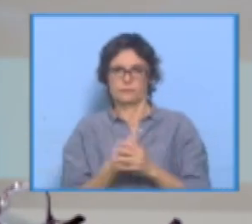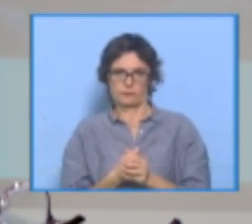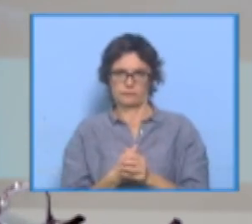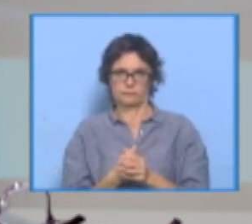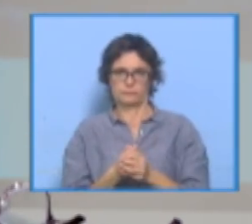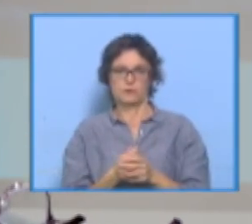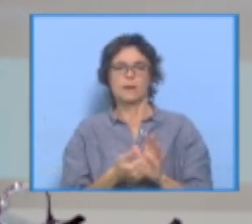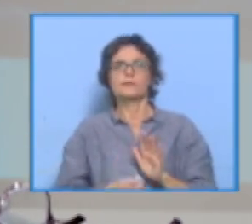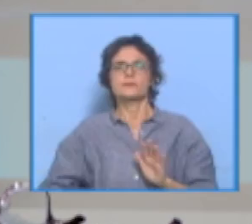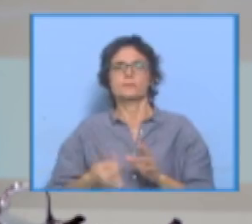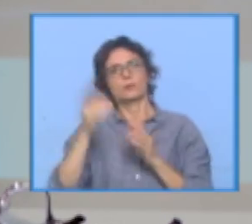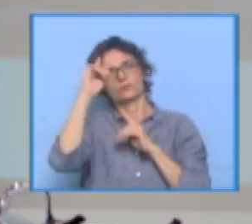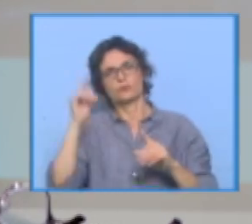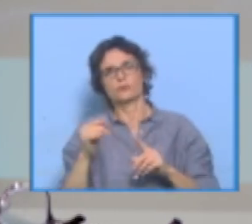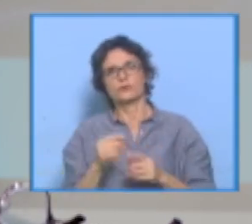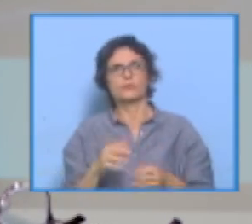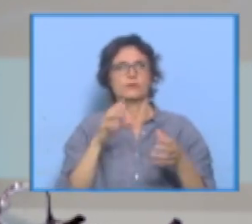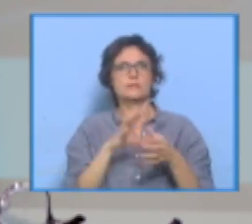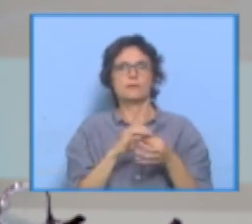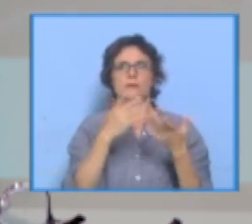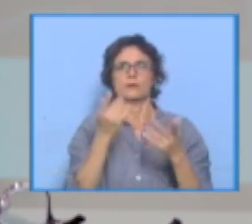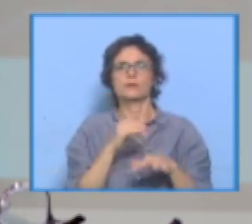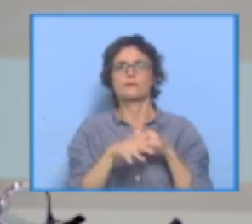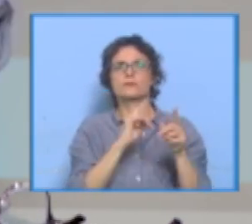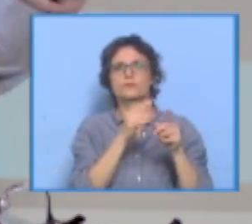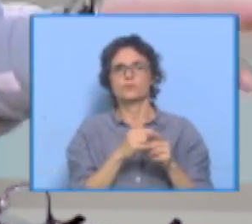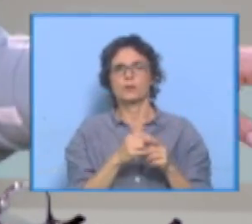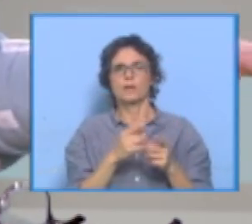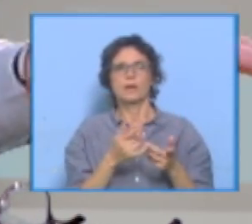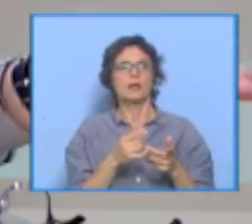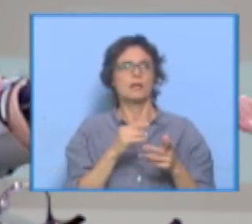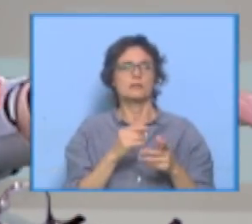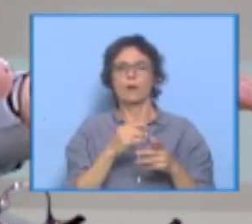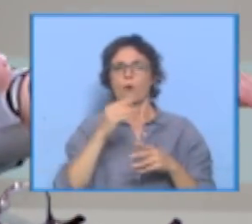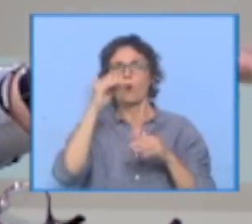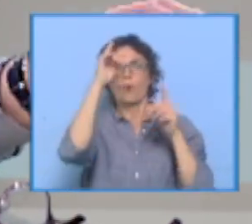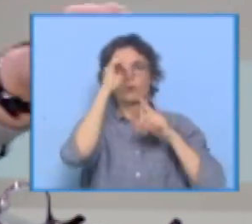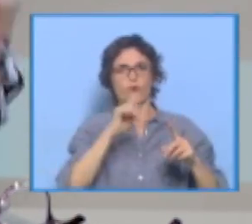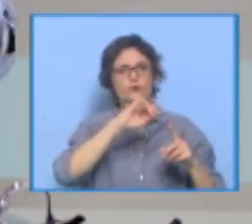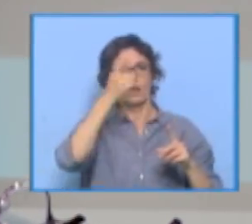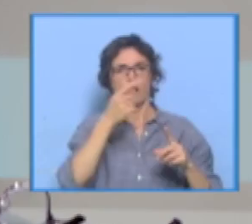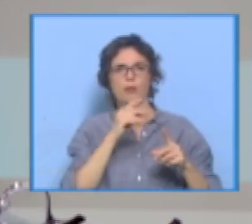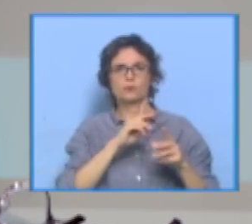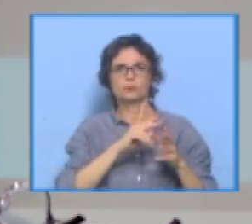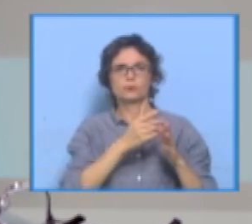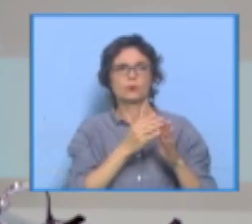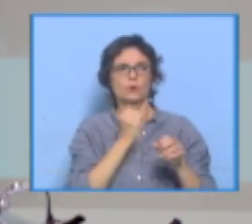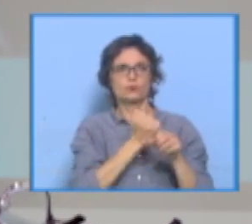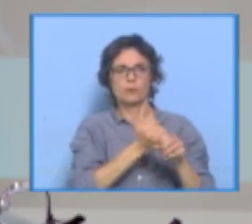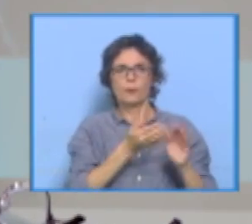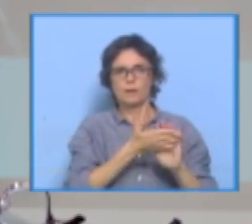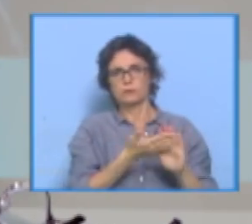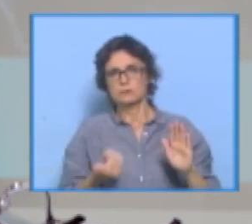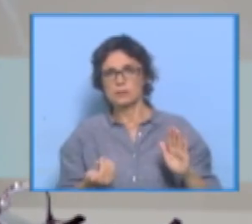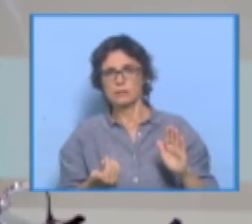que o governo adotou. Não faz mal. Passam esses professores ou para a reforma, continuamos a pagar, não é verdade? Os que vão para o desemprego, continuamos